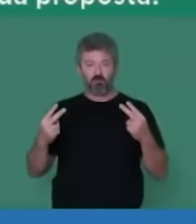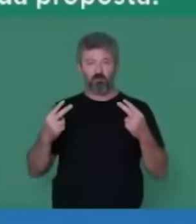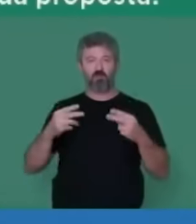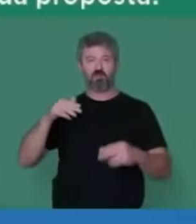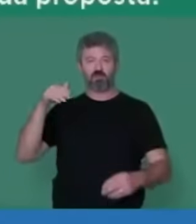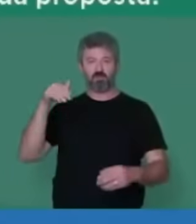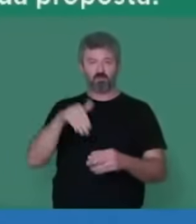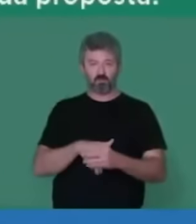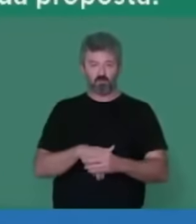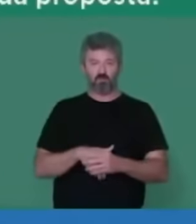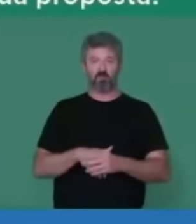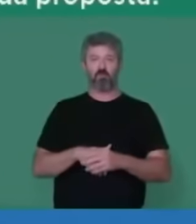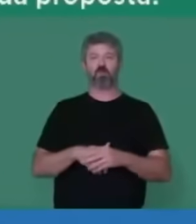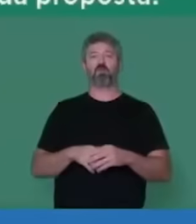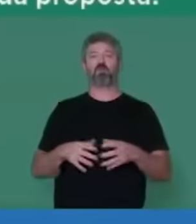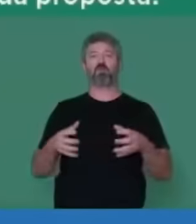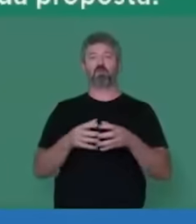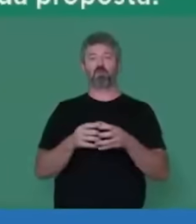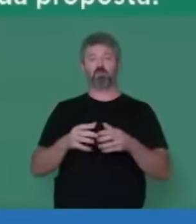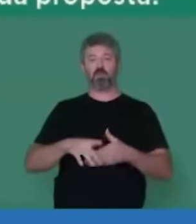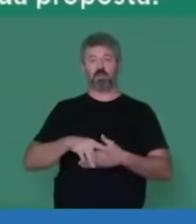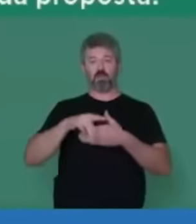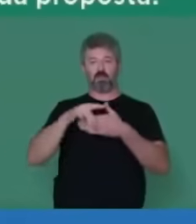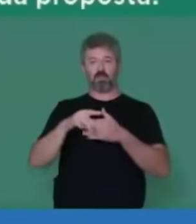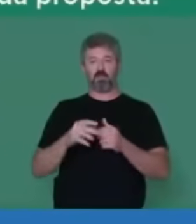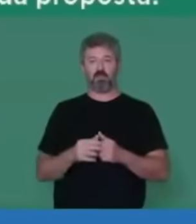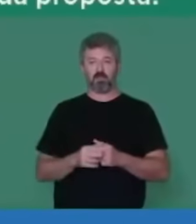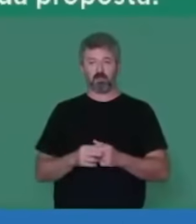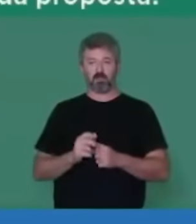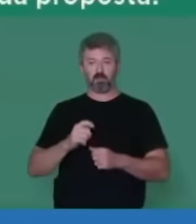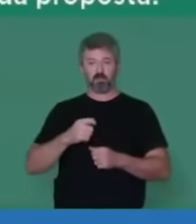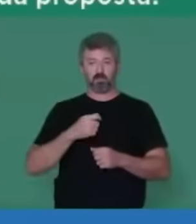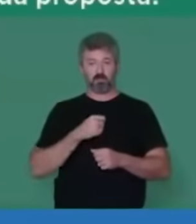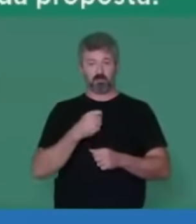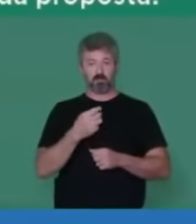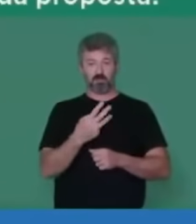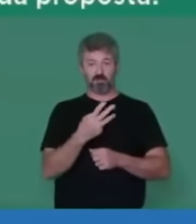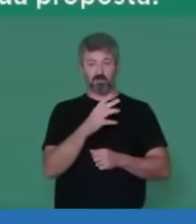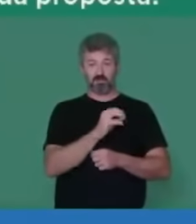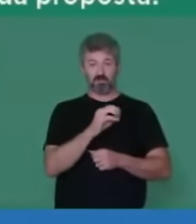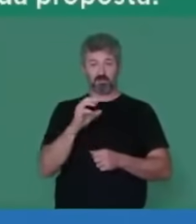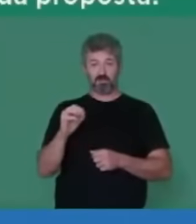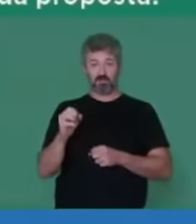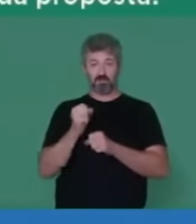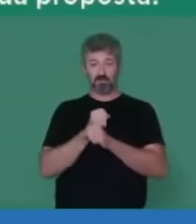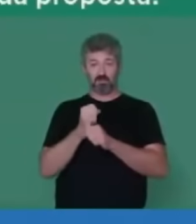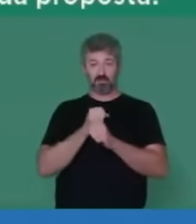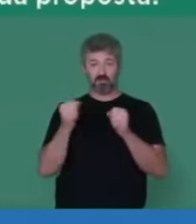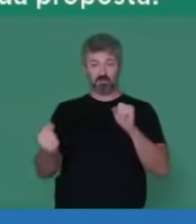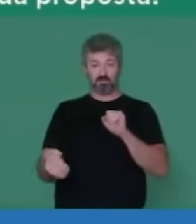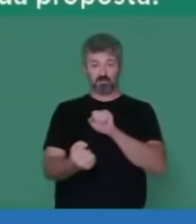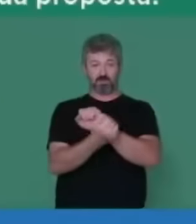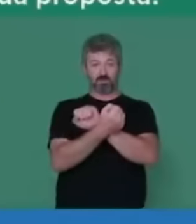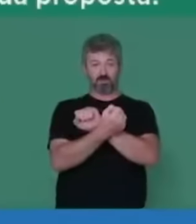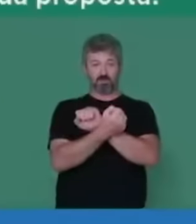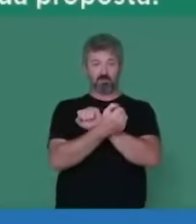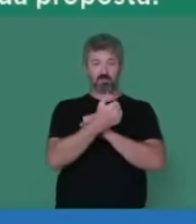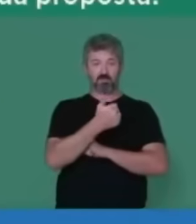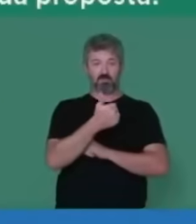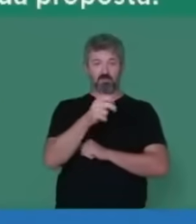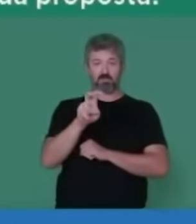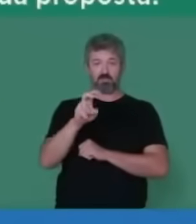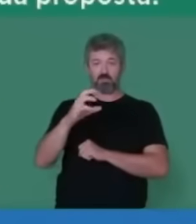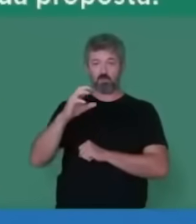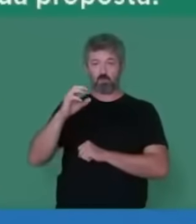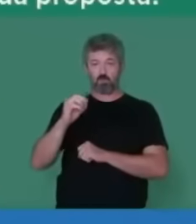voto no colégio de líderes. Nós somos 300 anos de escravidão, 150 anos